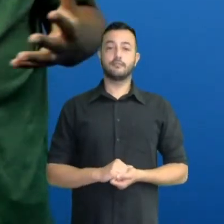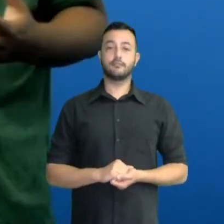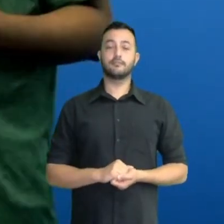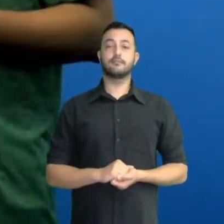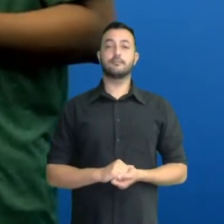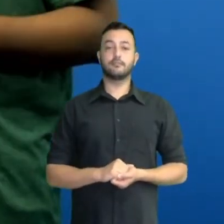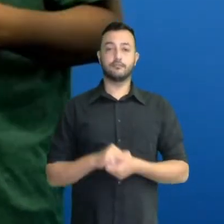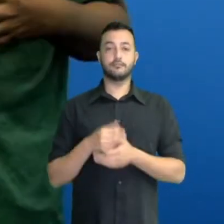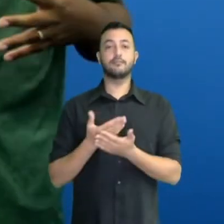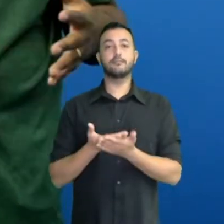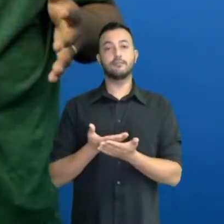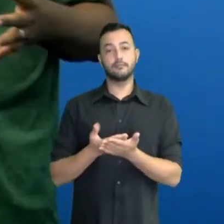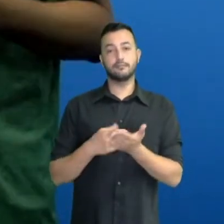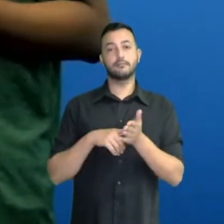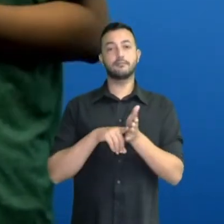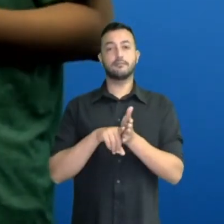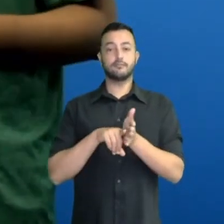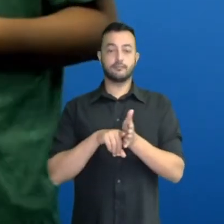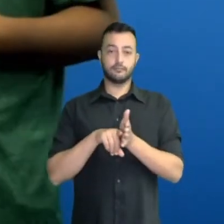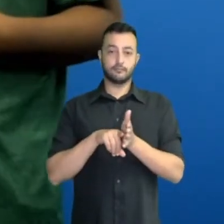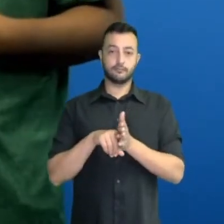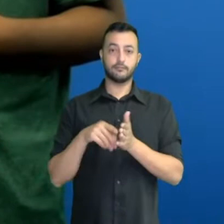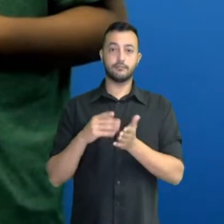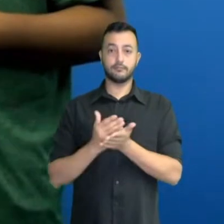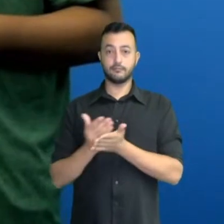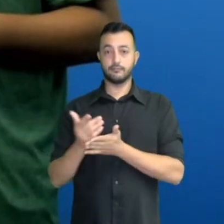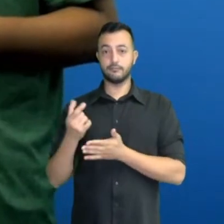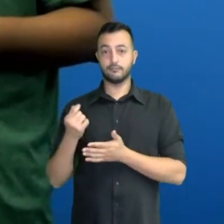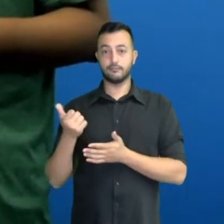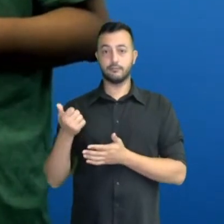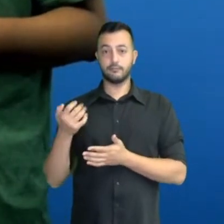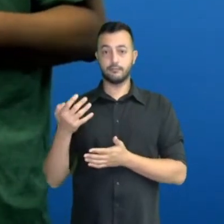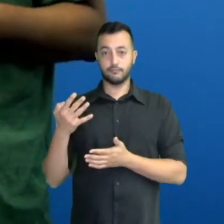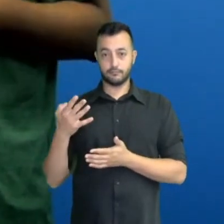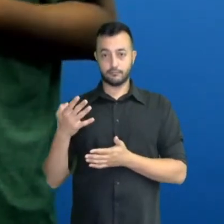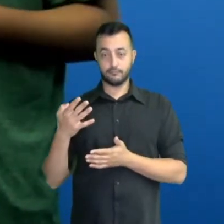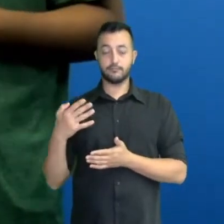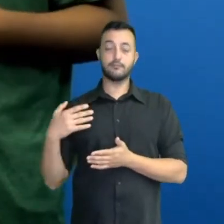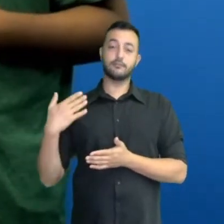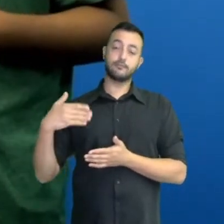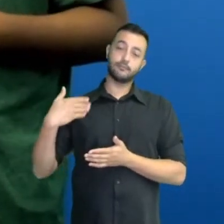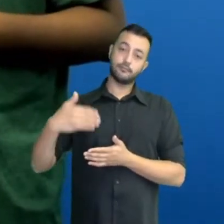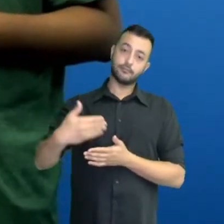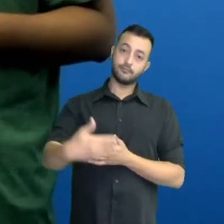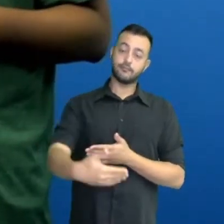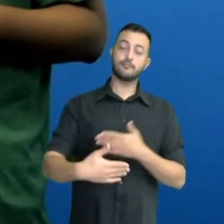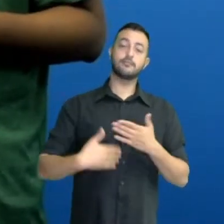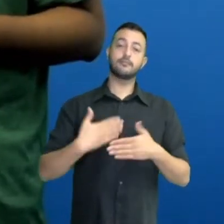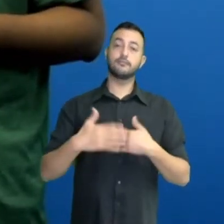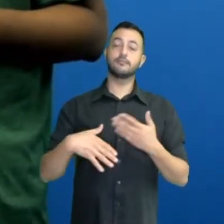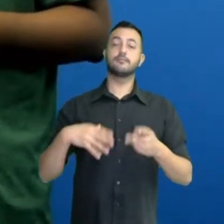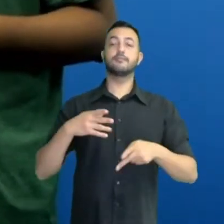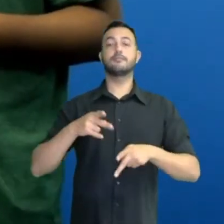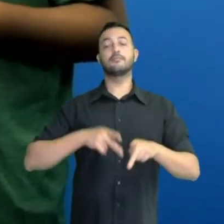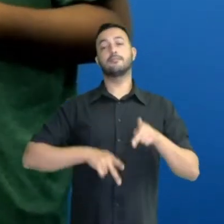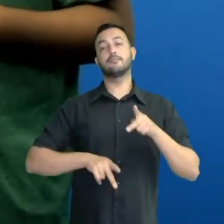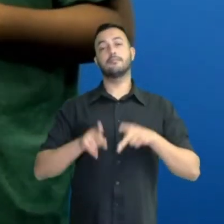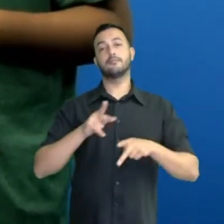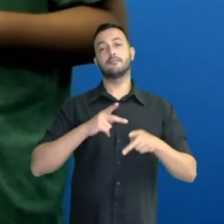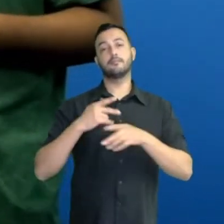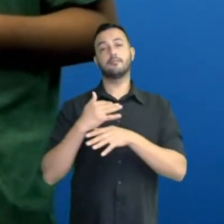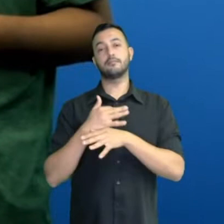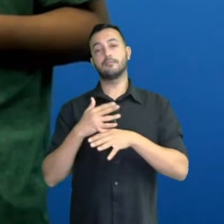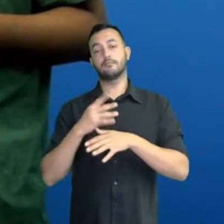e os estudos que têm feito, né, a partir de 2014, mostra que houve um avanço muito grande na população urbana na